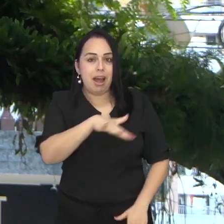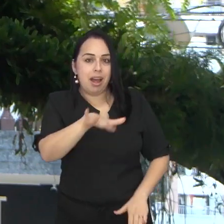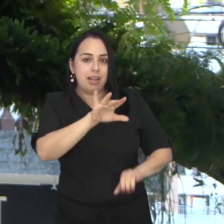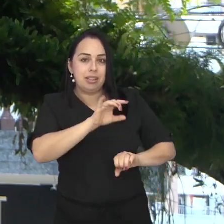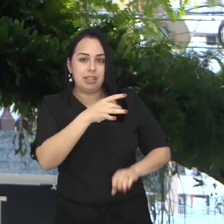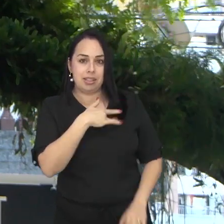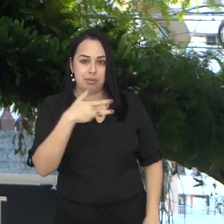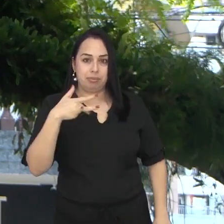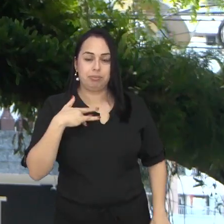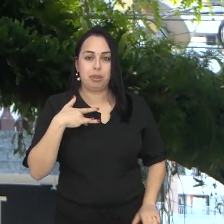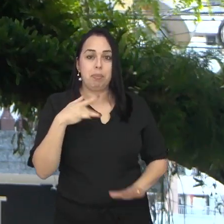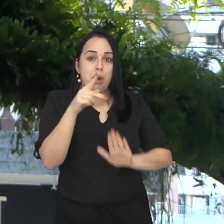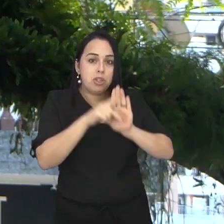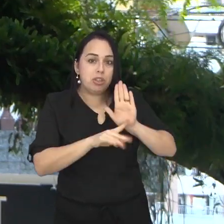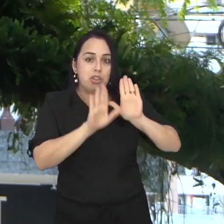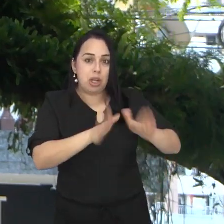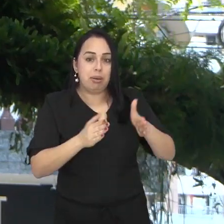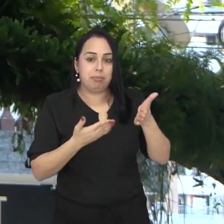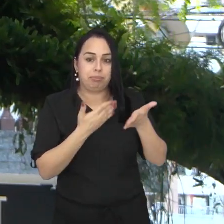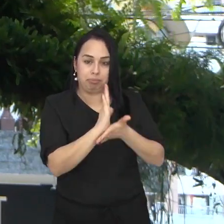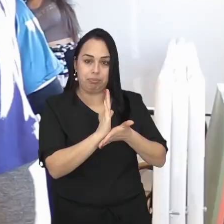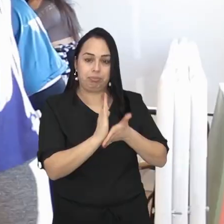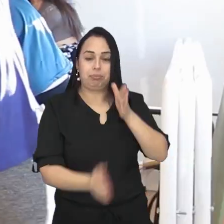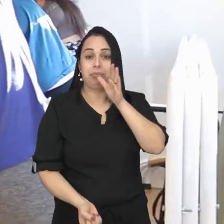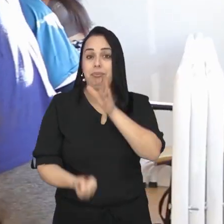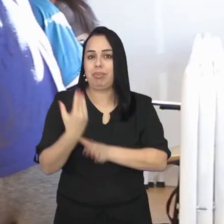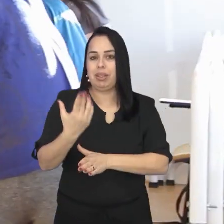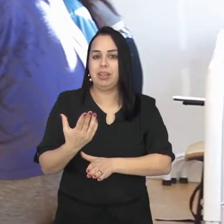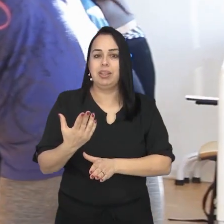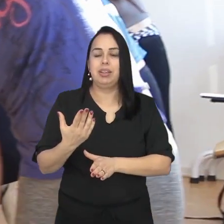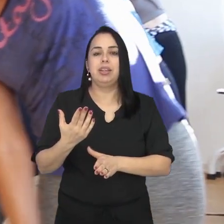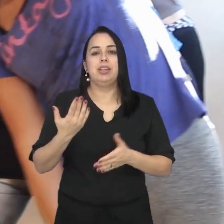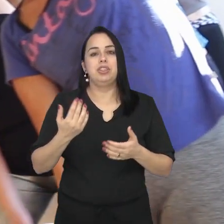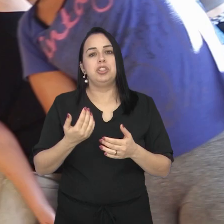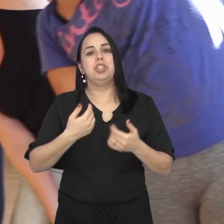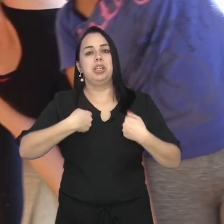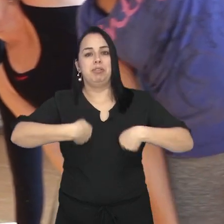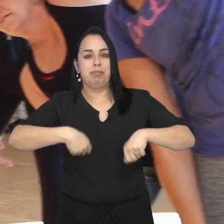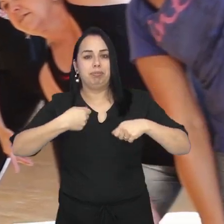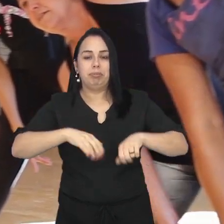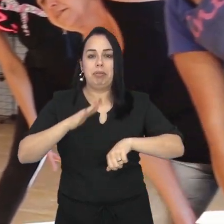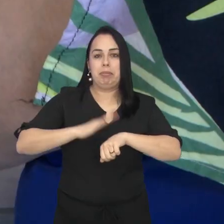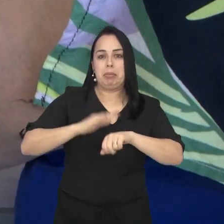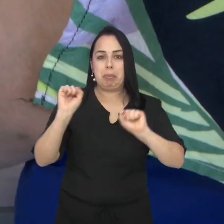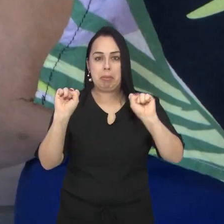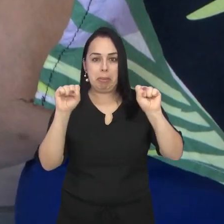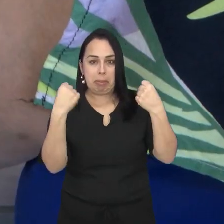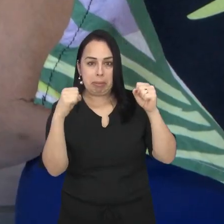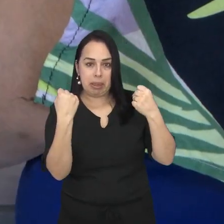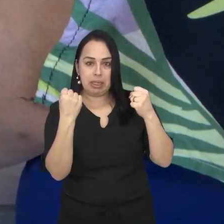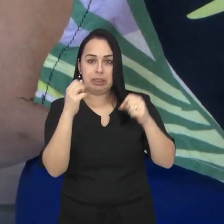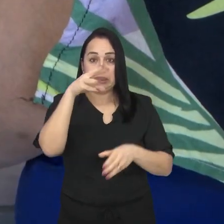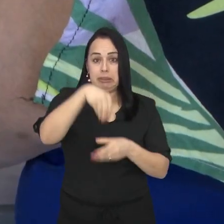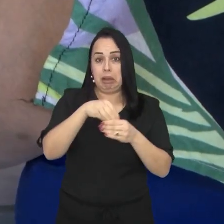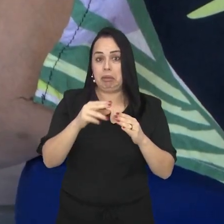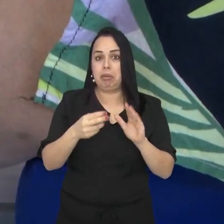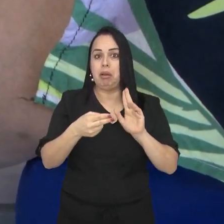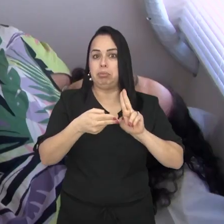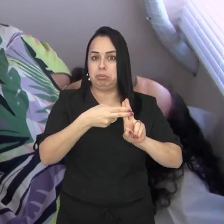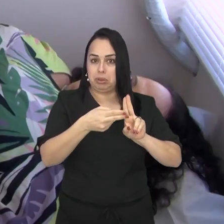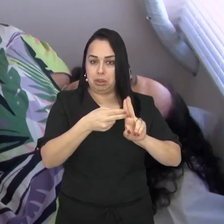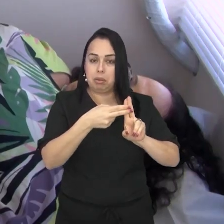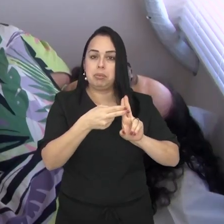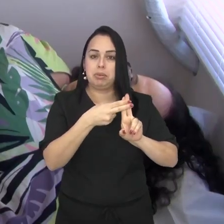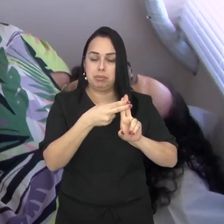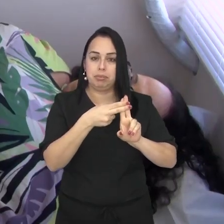saúde, um dos projetos aprovados autoriza a implantação do Programa de Práticas Integrativas e Complementares no Sistema Único de